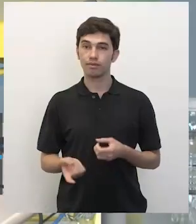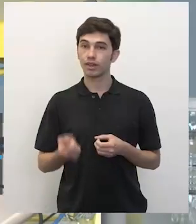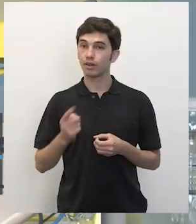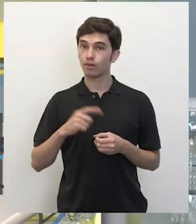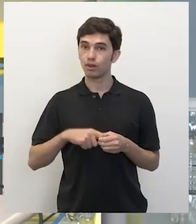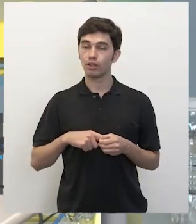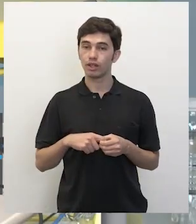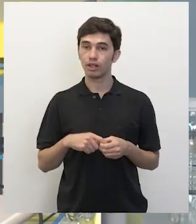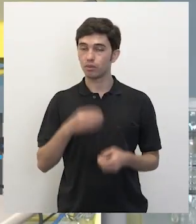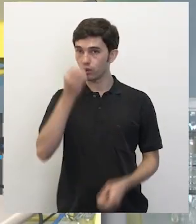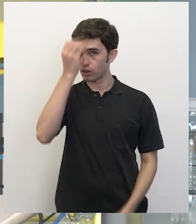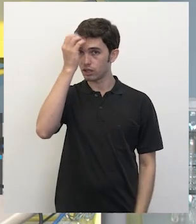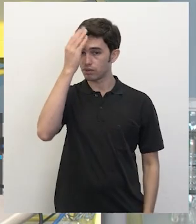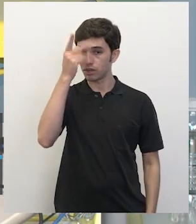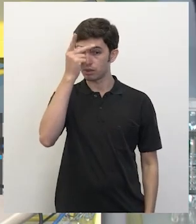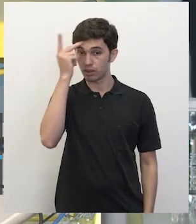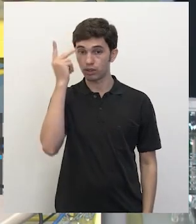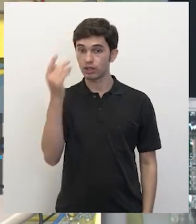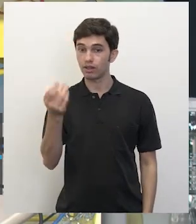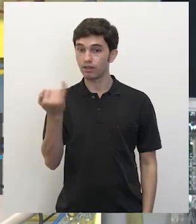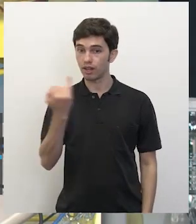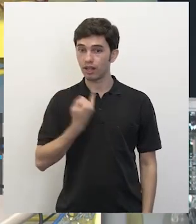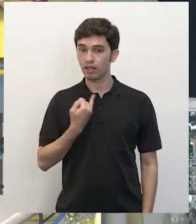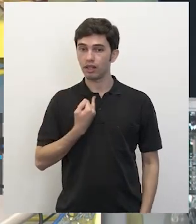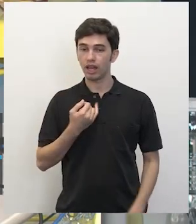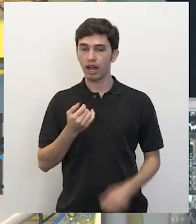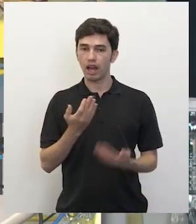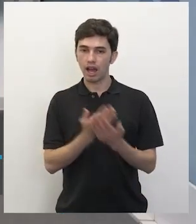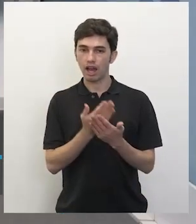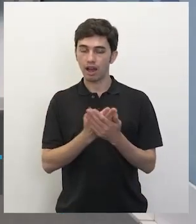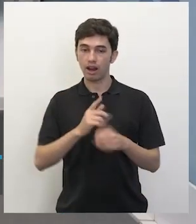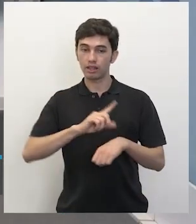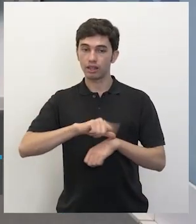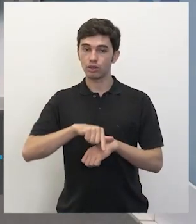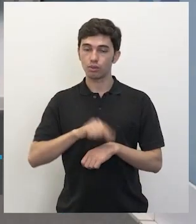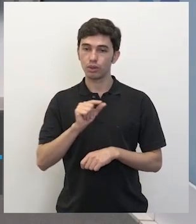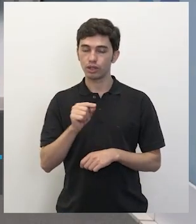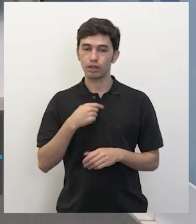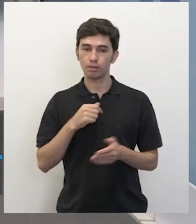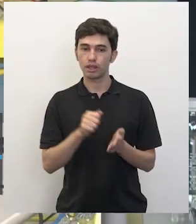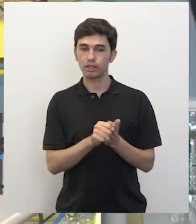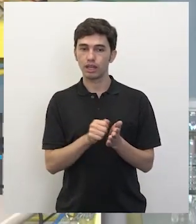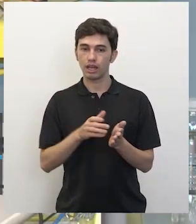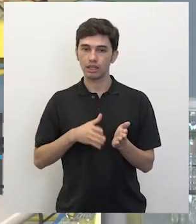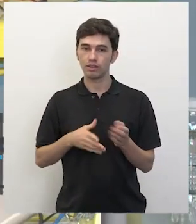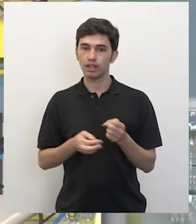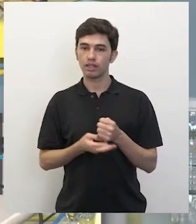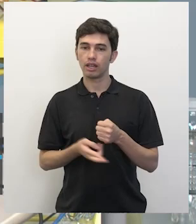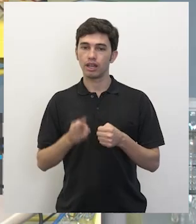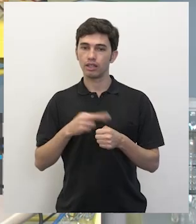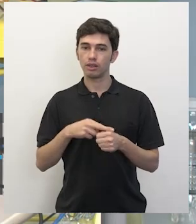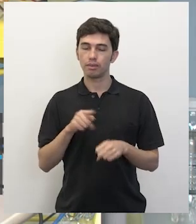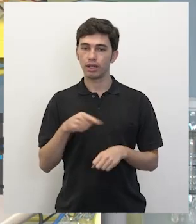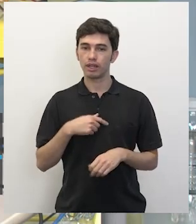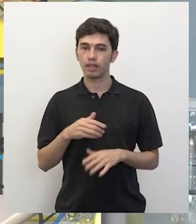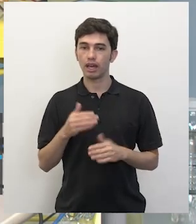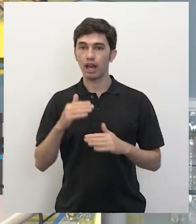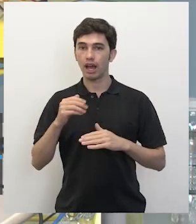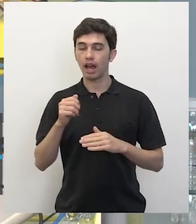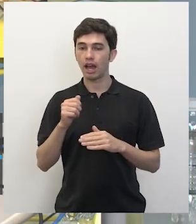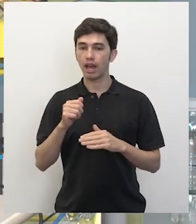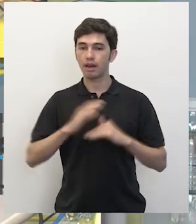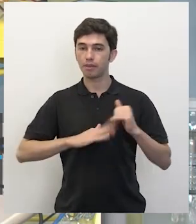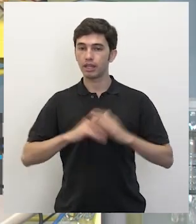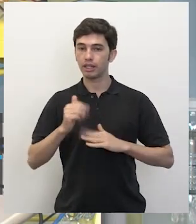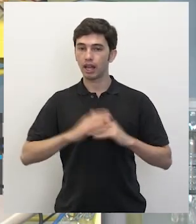voltamos aqui, Osmar. Diga. O pessoal está dizendo que a aula atrasou um pouquinho para você retomar aí a atividade. E a habilidade de vocês está no final do